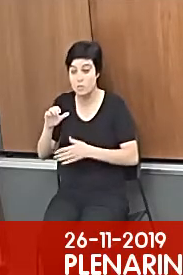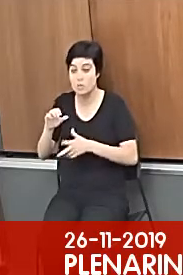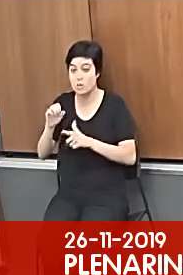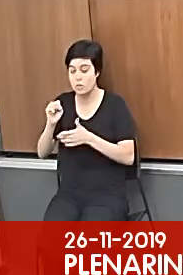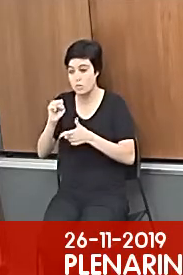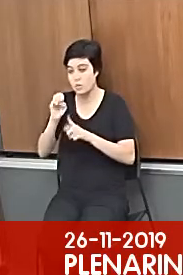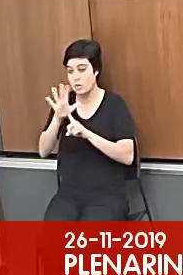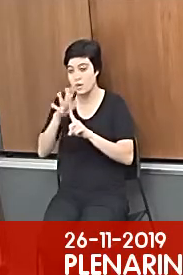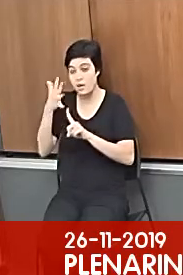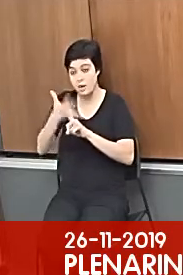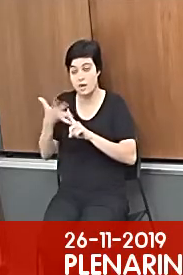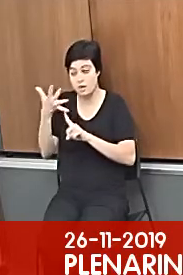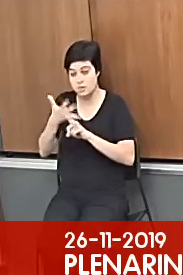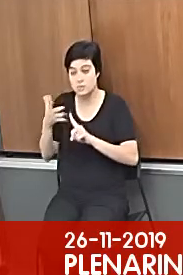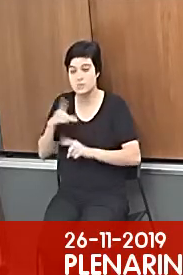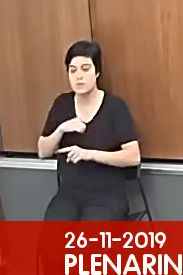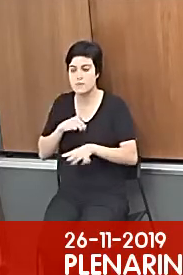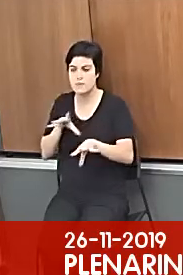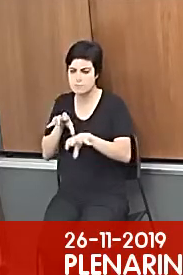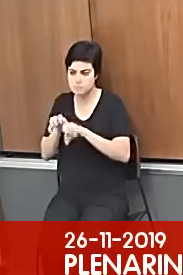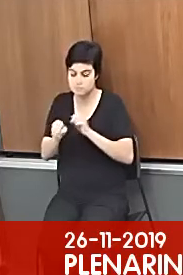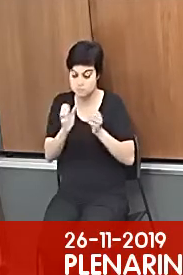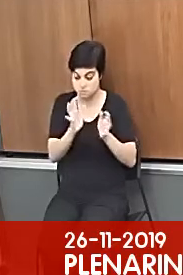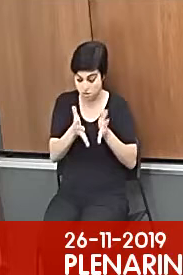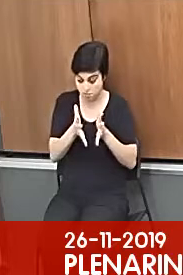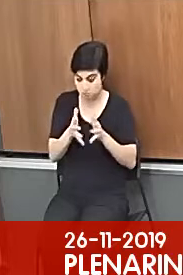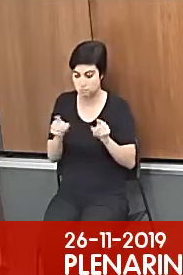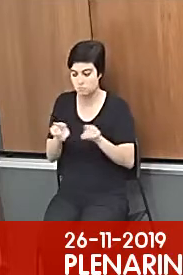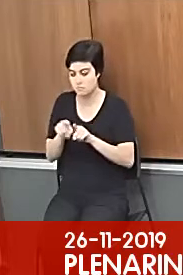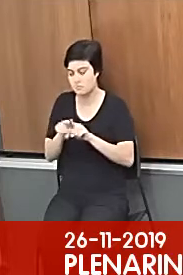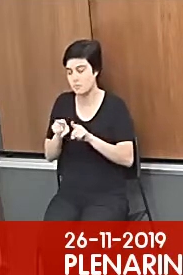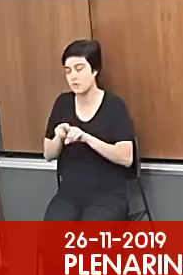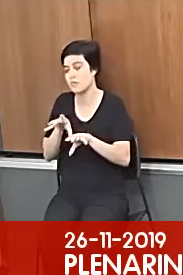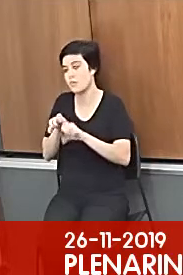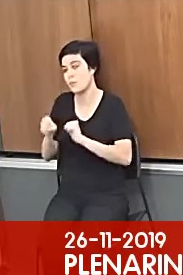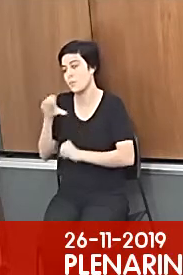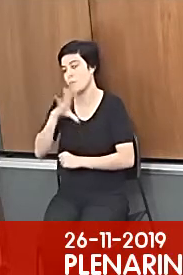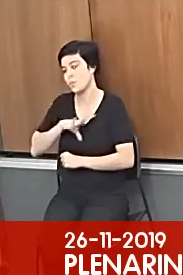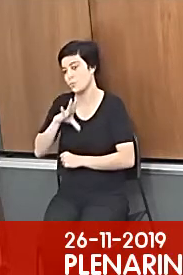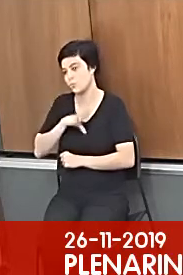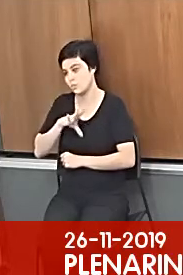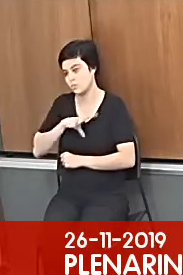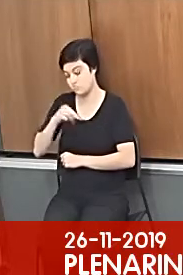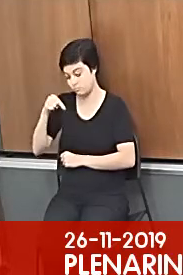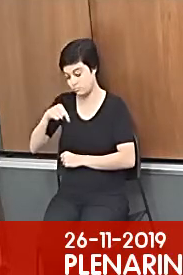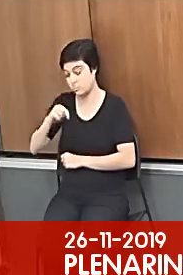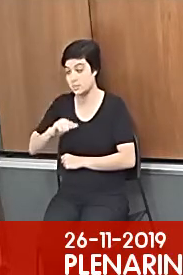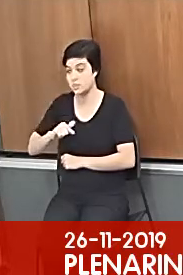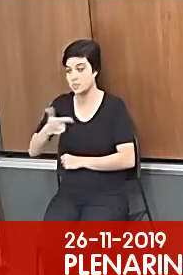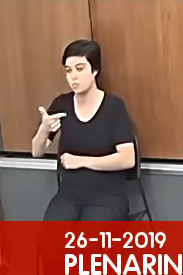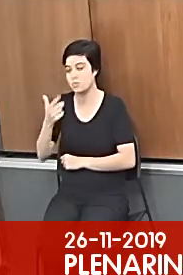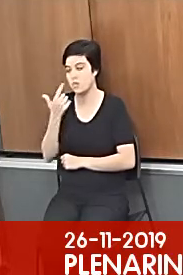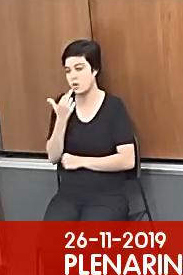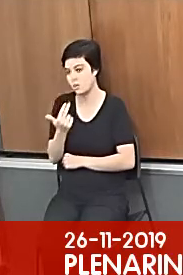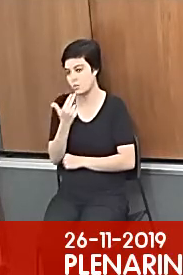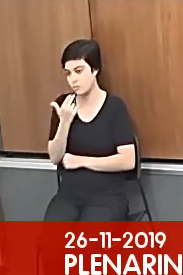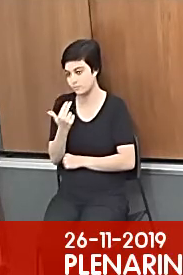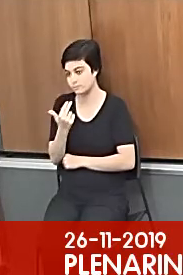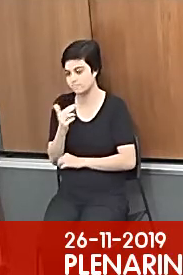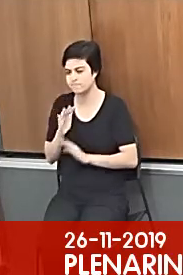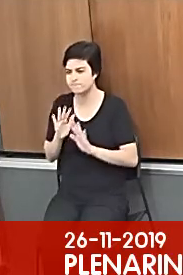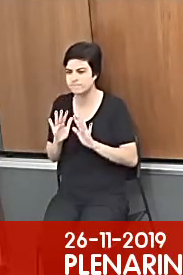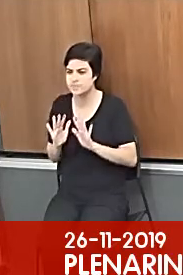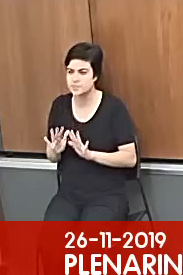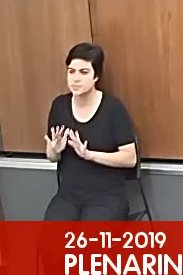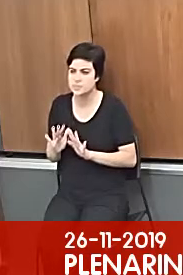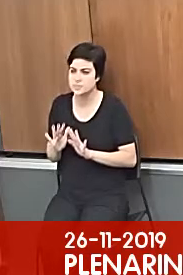tanto formação em Libras quanto a formação em português. como segunda língua. Mas eu fico